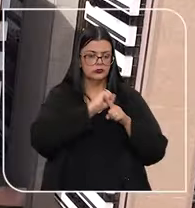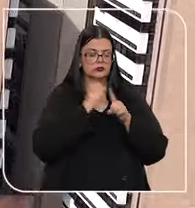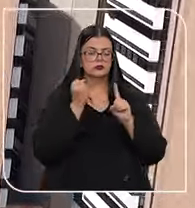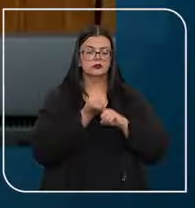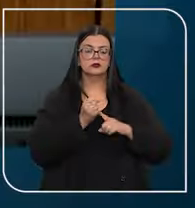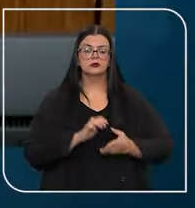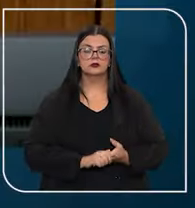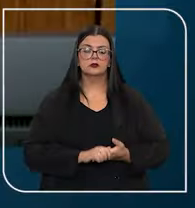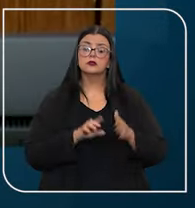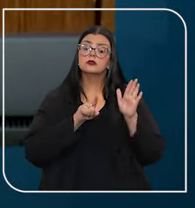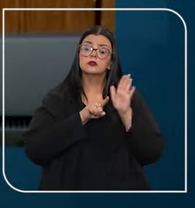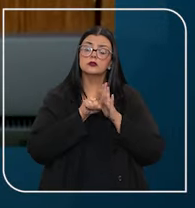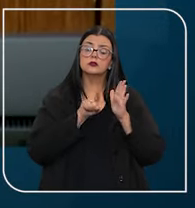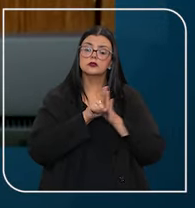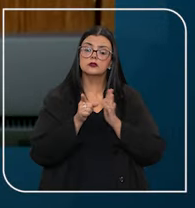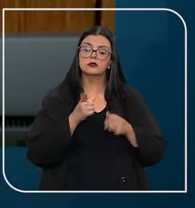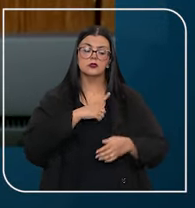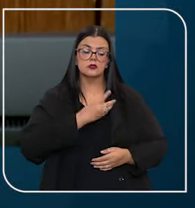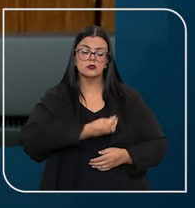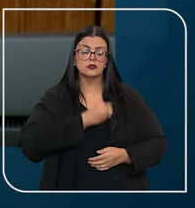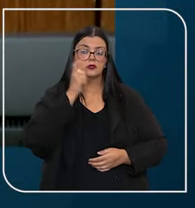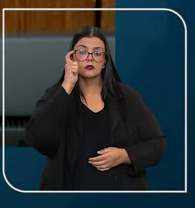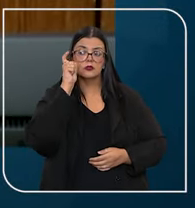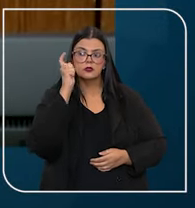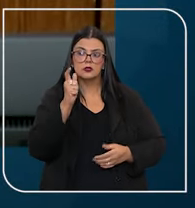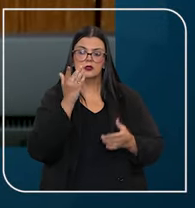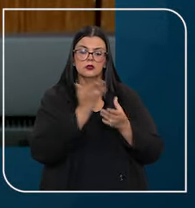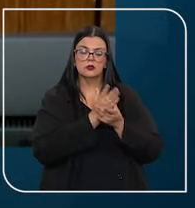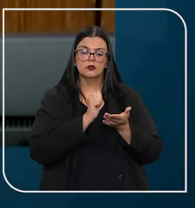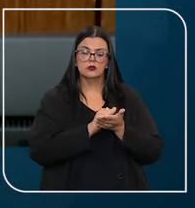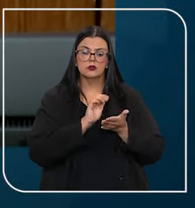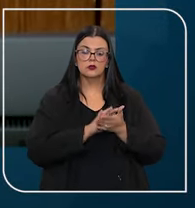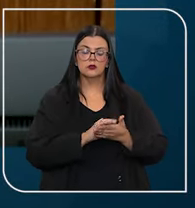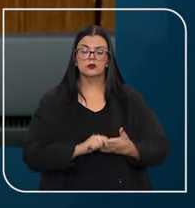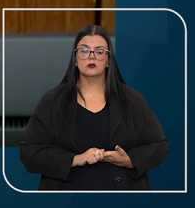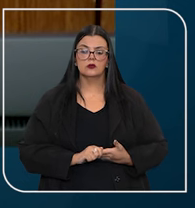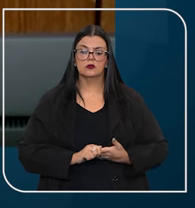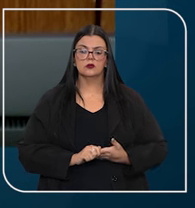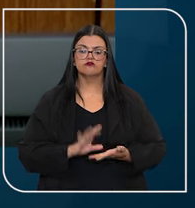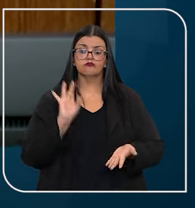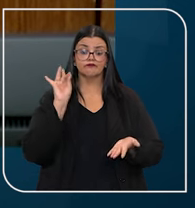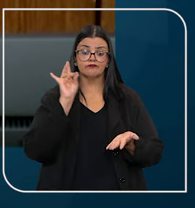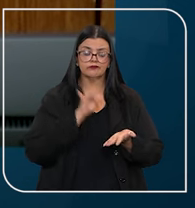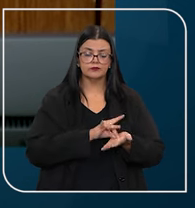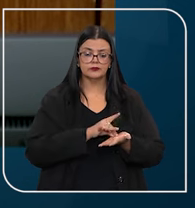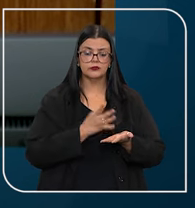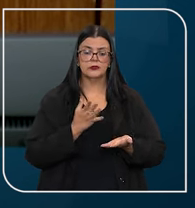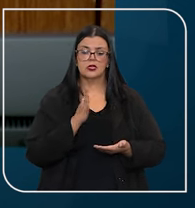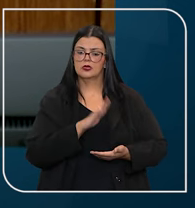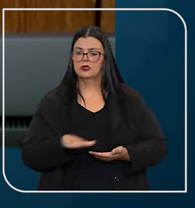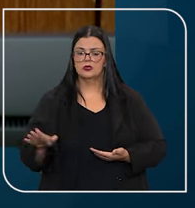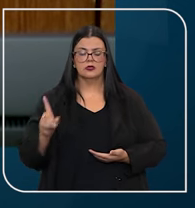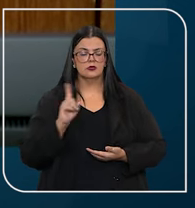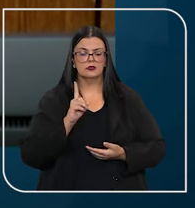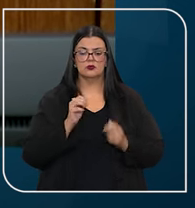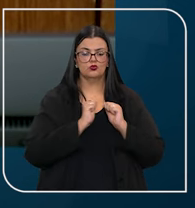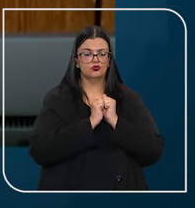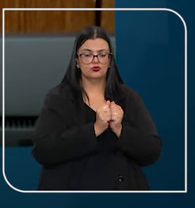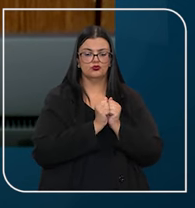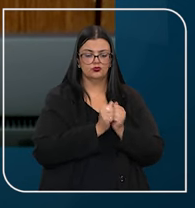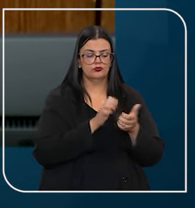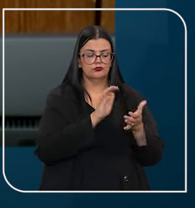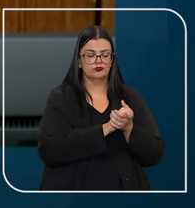Coletiva ele entendeu ser questionável a ex de interesse processual pois no caso concreto a